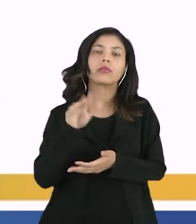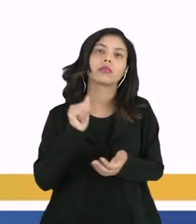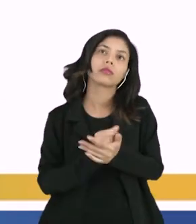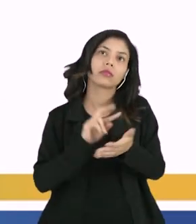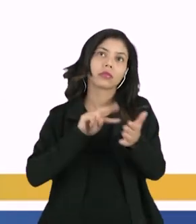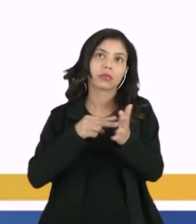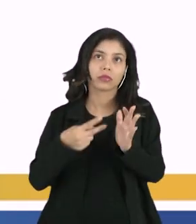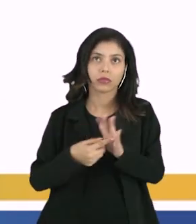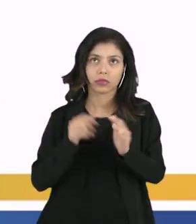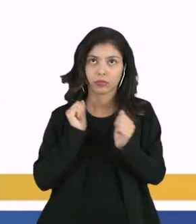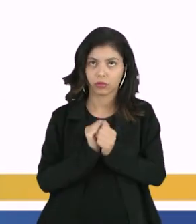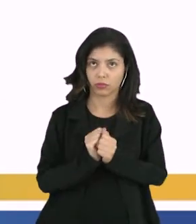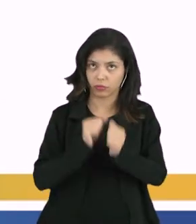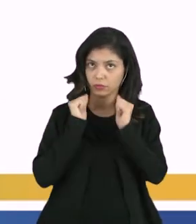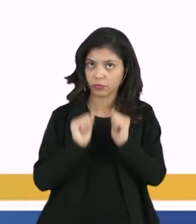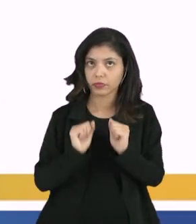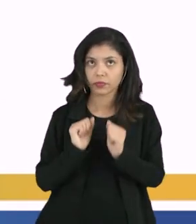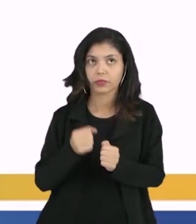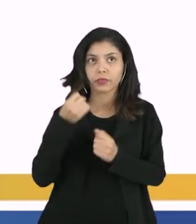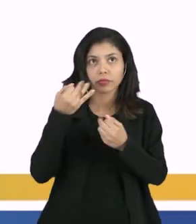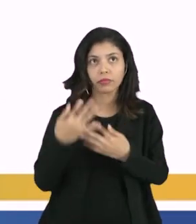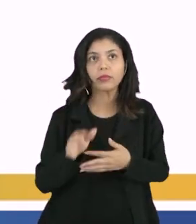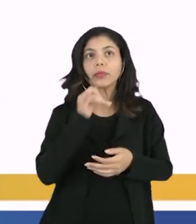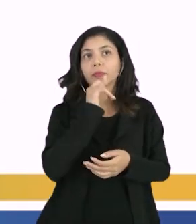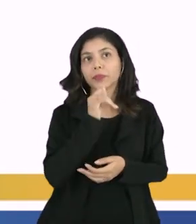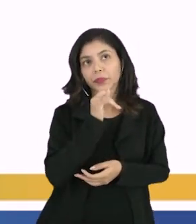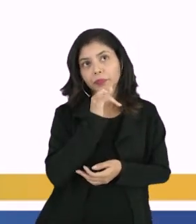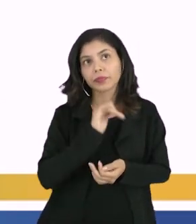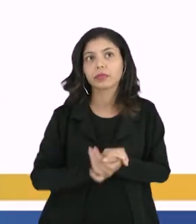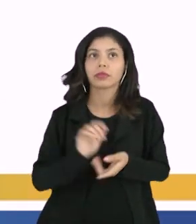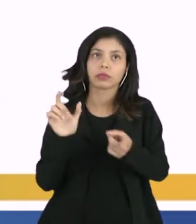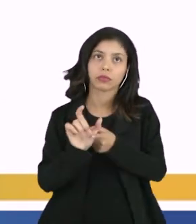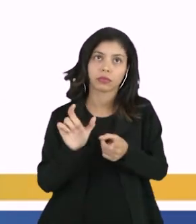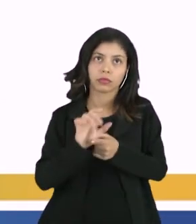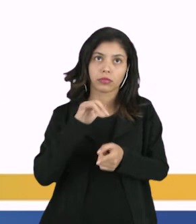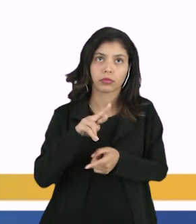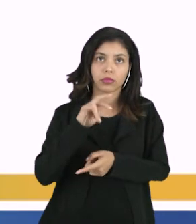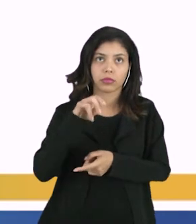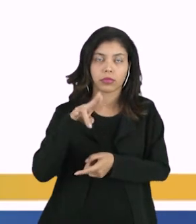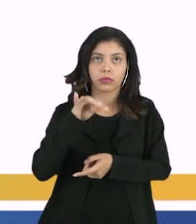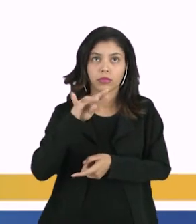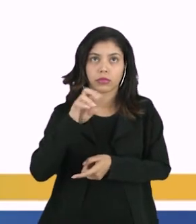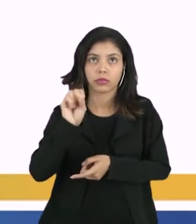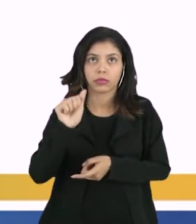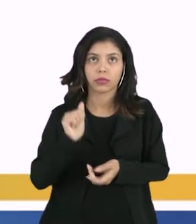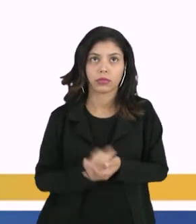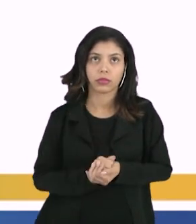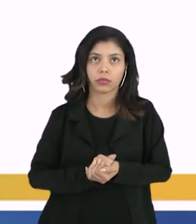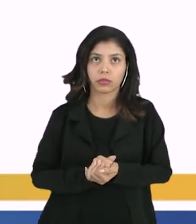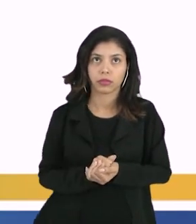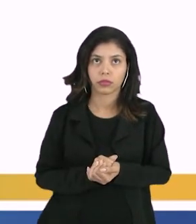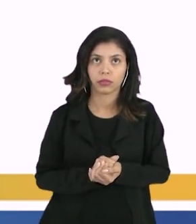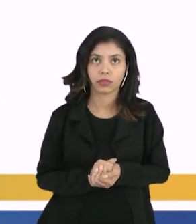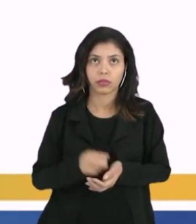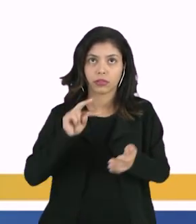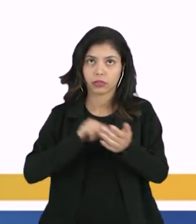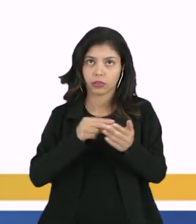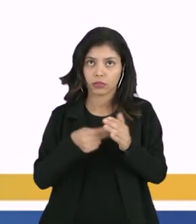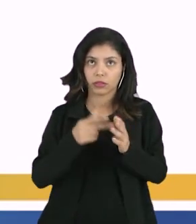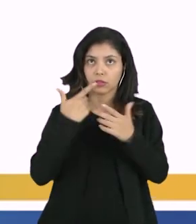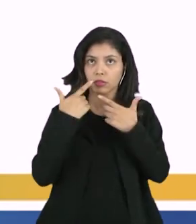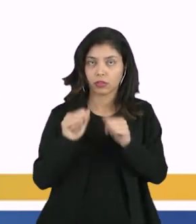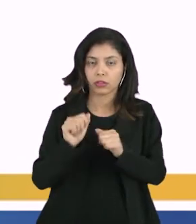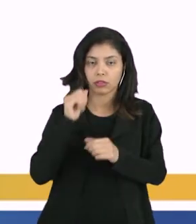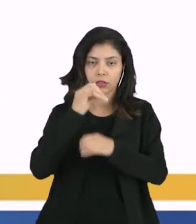algumas lacunas de significação. Podemos citar como exemplo a palavra internetes, que se refere